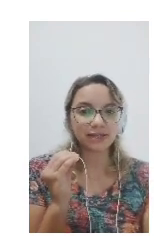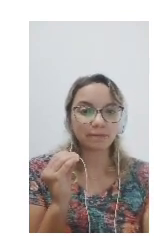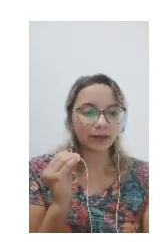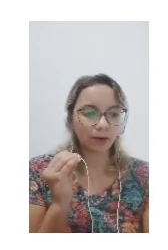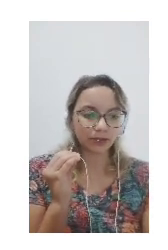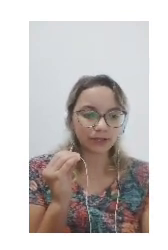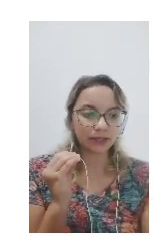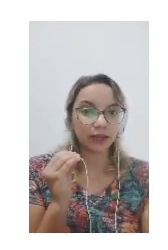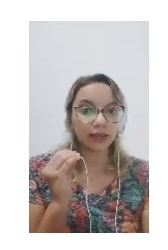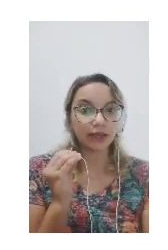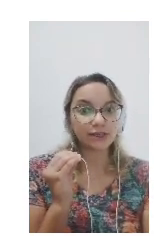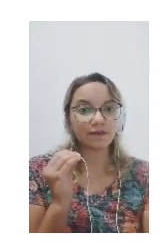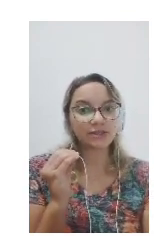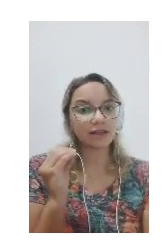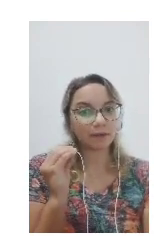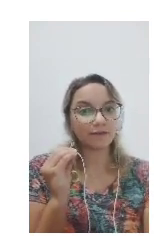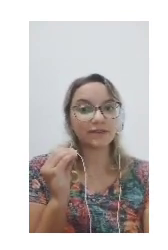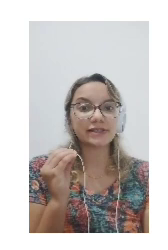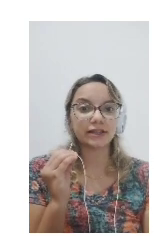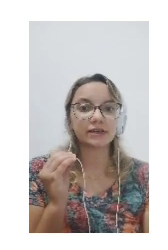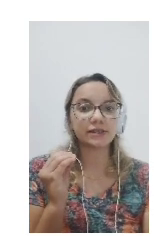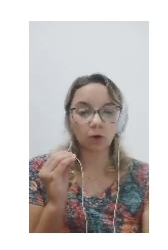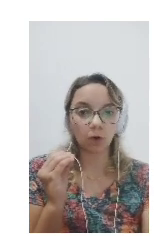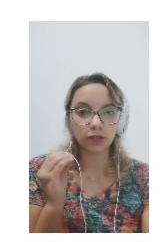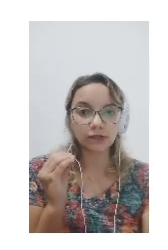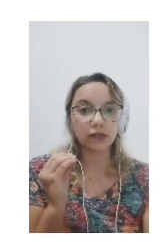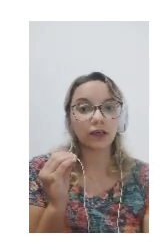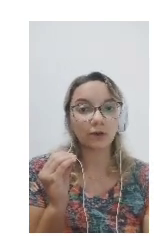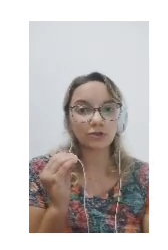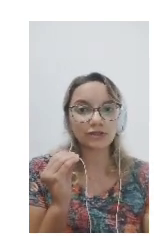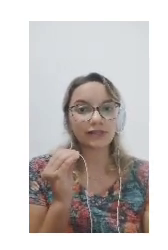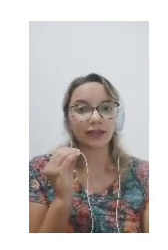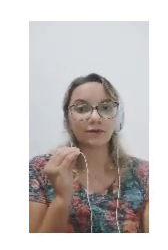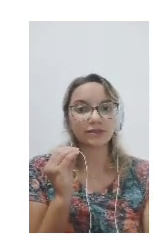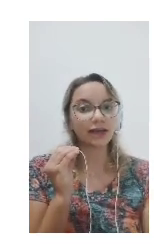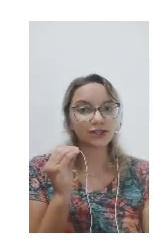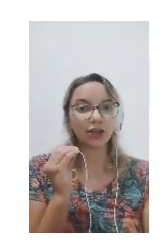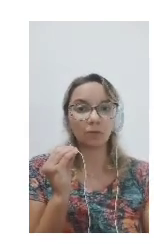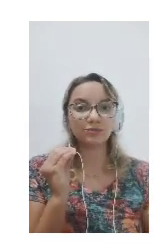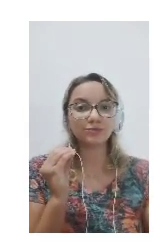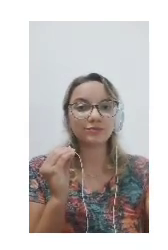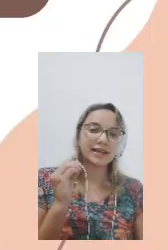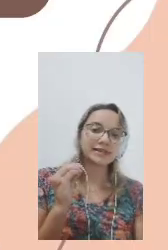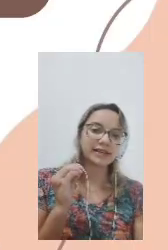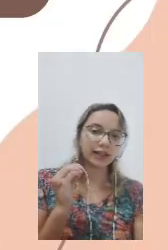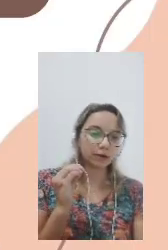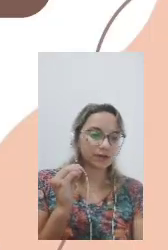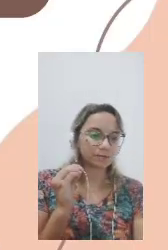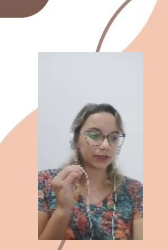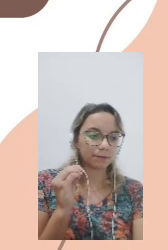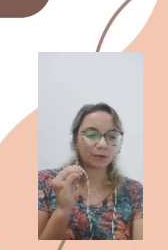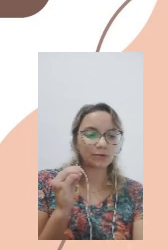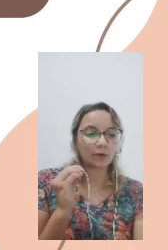exposição Animais Patriotas e tivemos também visitas de escolas e cursos técnicos da região. Nesse